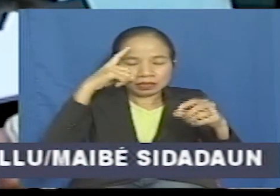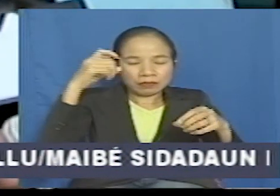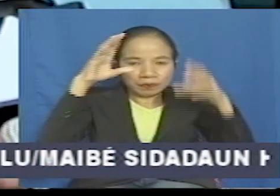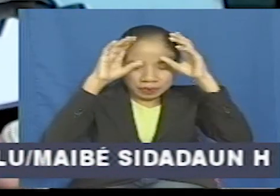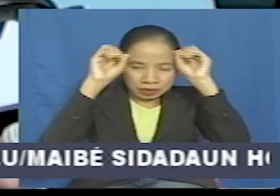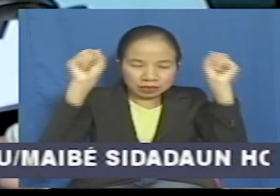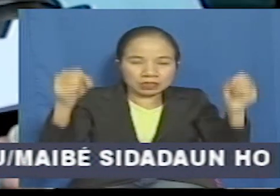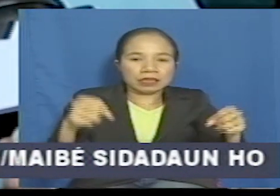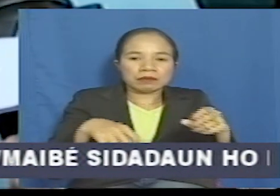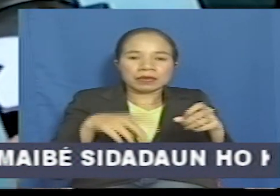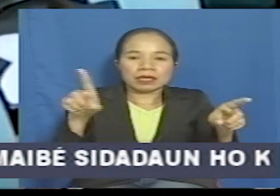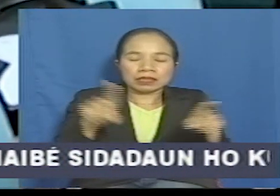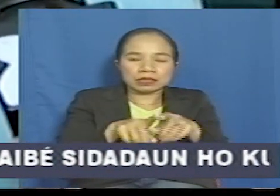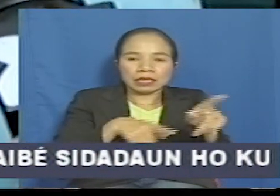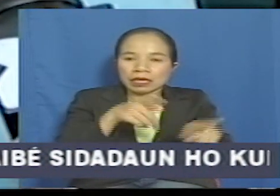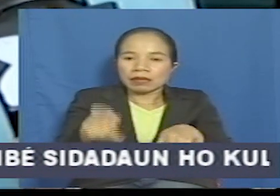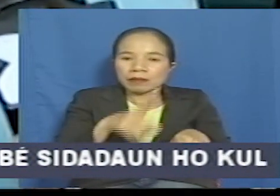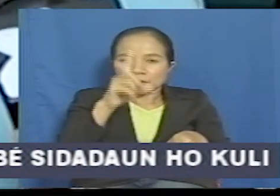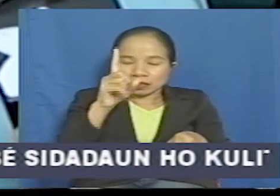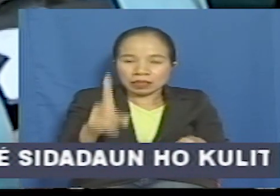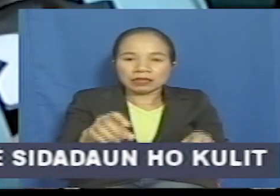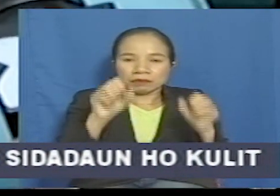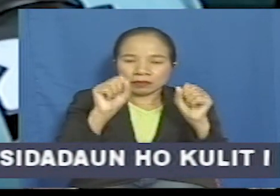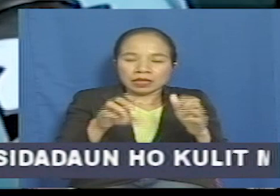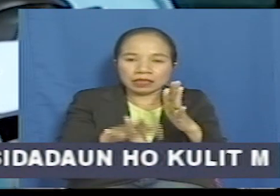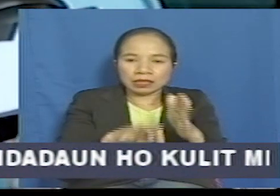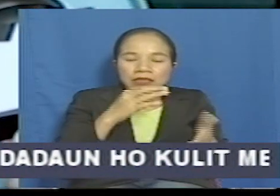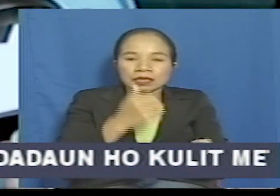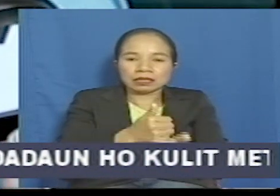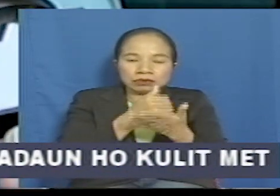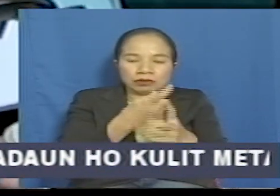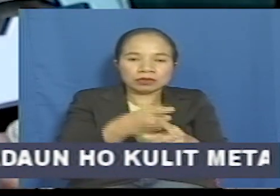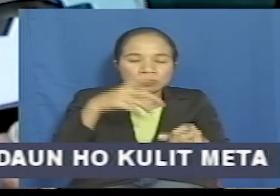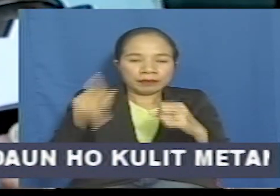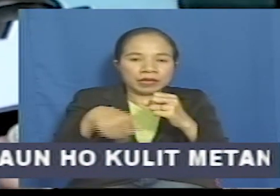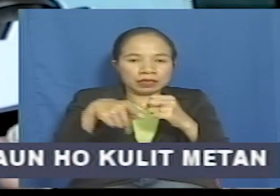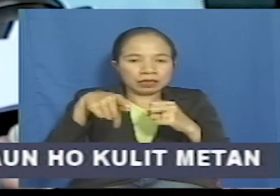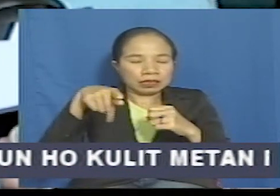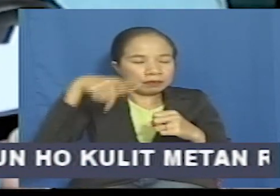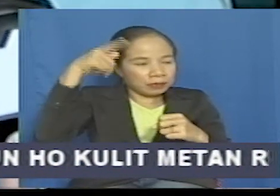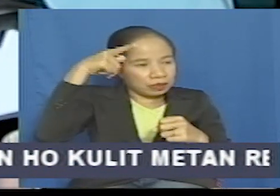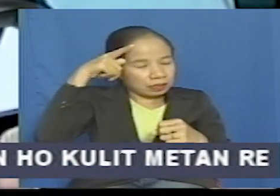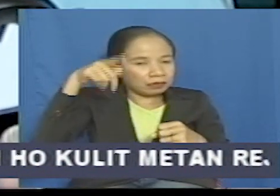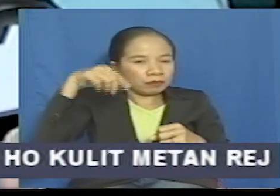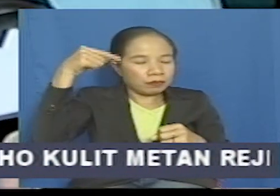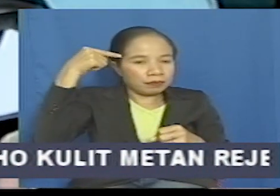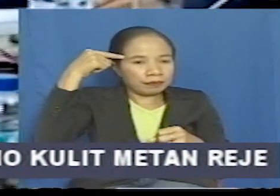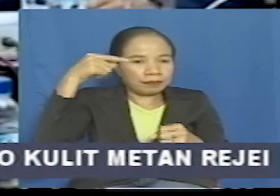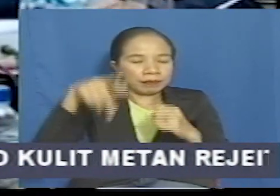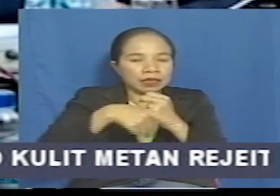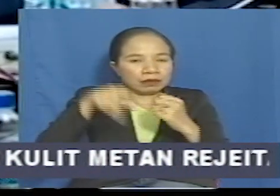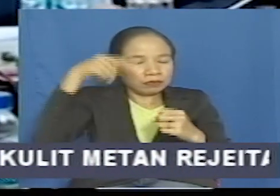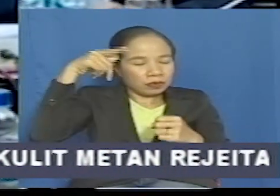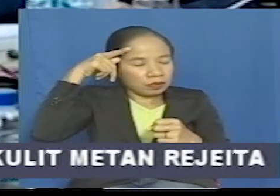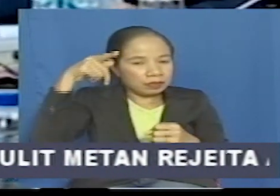é pessoa coletiva, individual, mas que é apoio aos partidos políticos ou coligações partidárias. Comissão